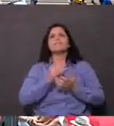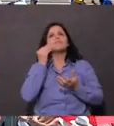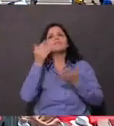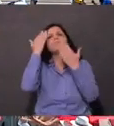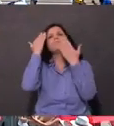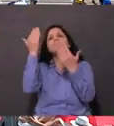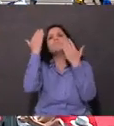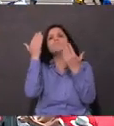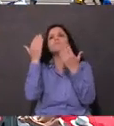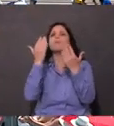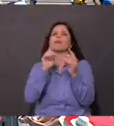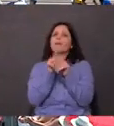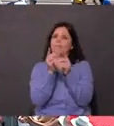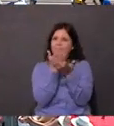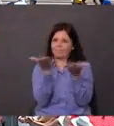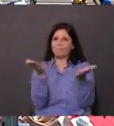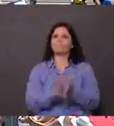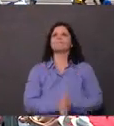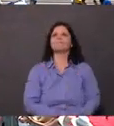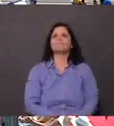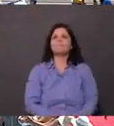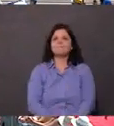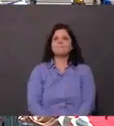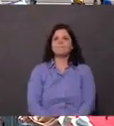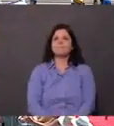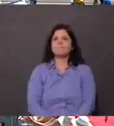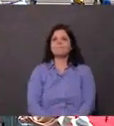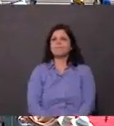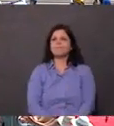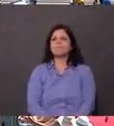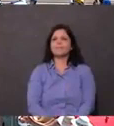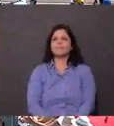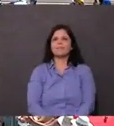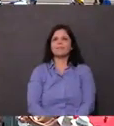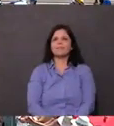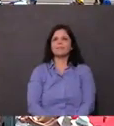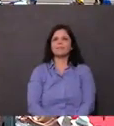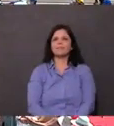irmão.